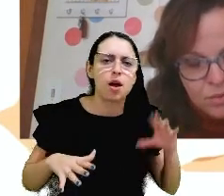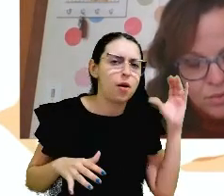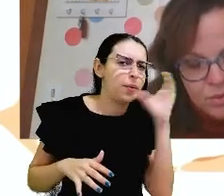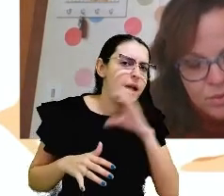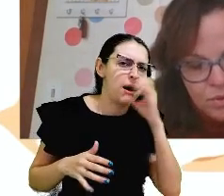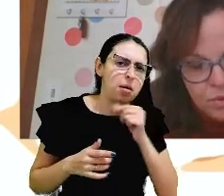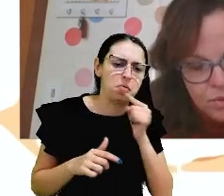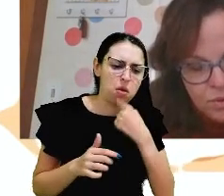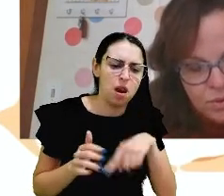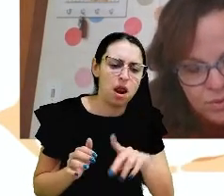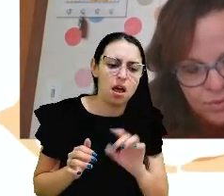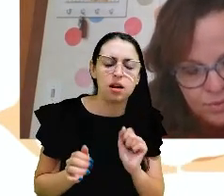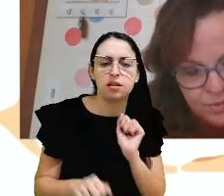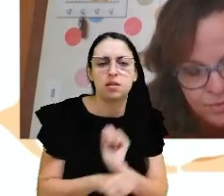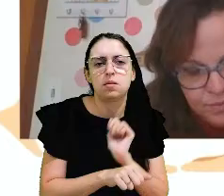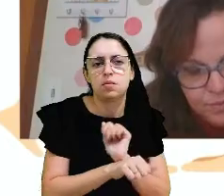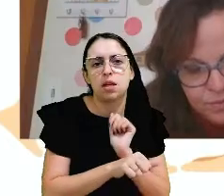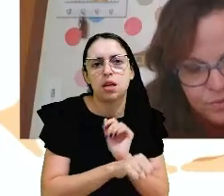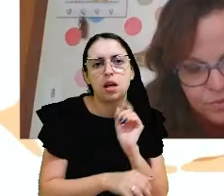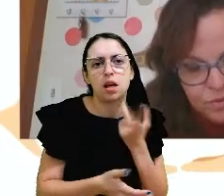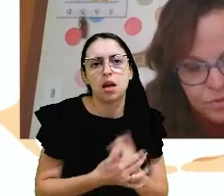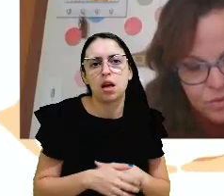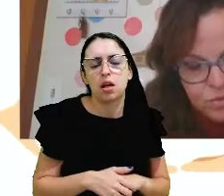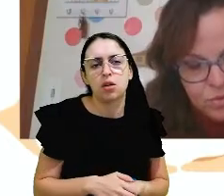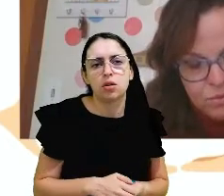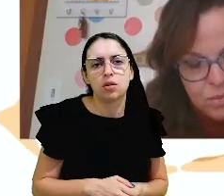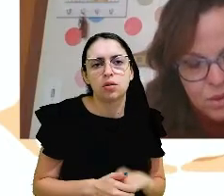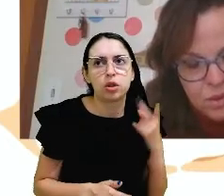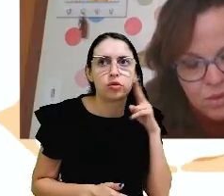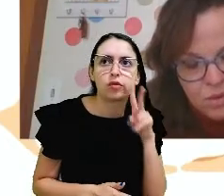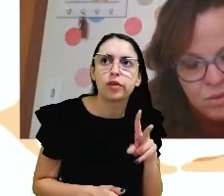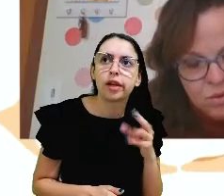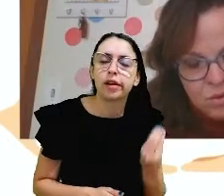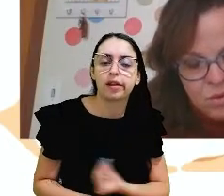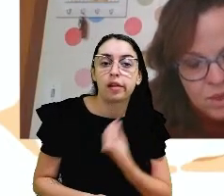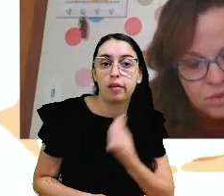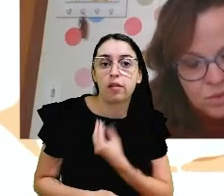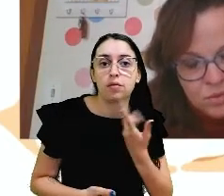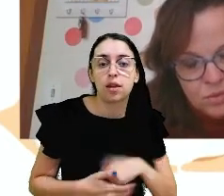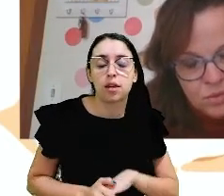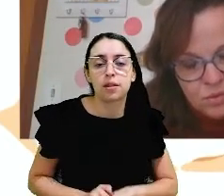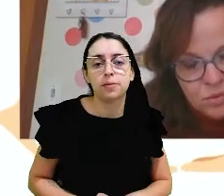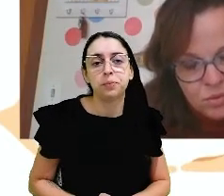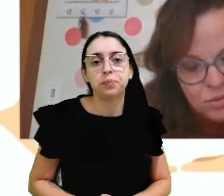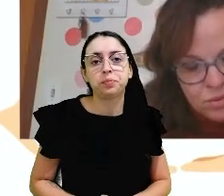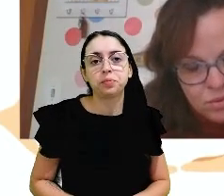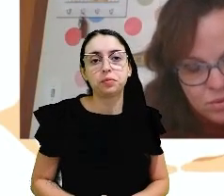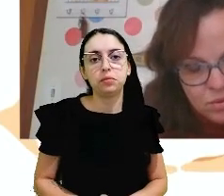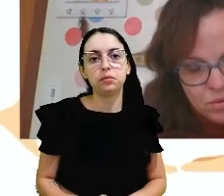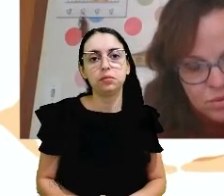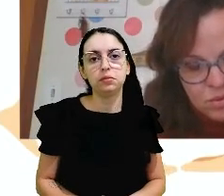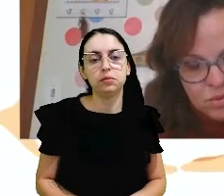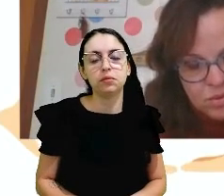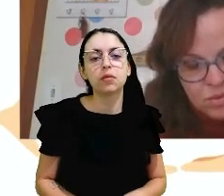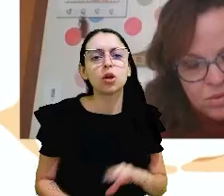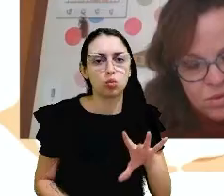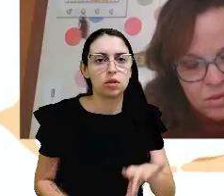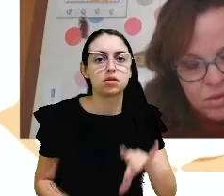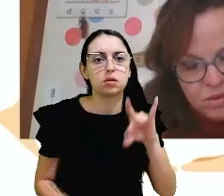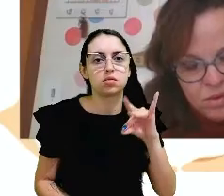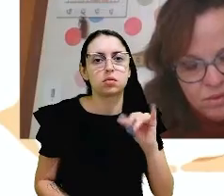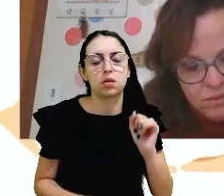fica esperando, né, situações do filme a gente vê aí na realidade. Então, é uma